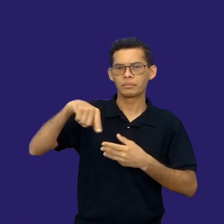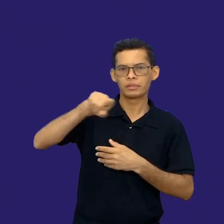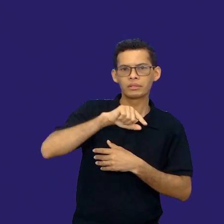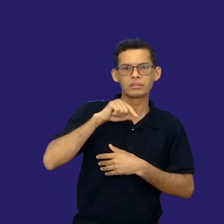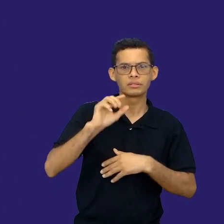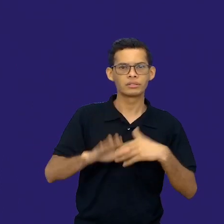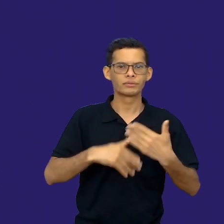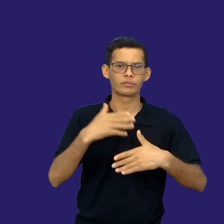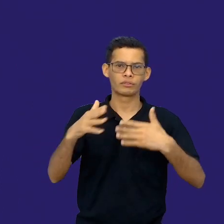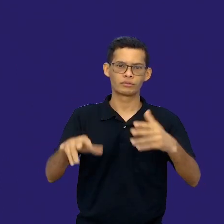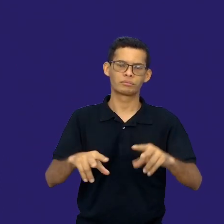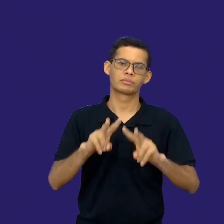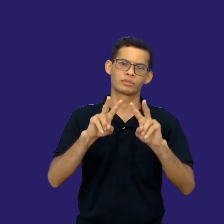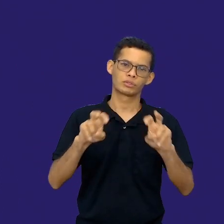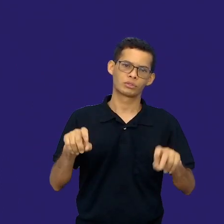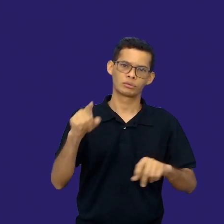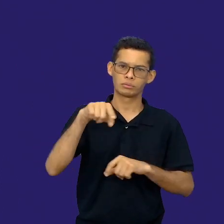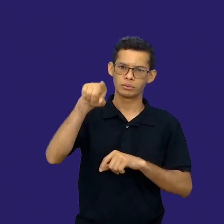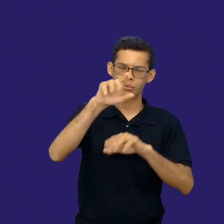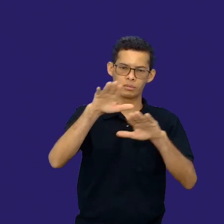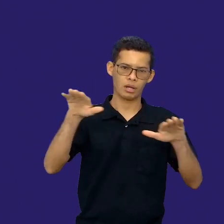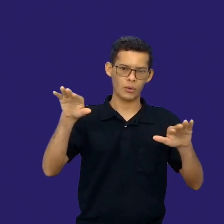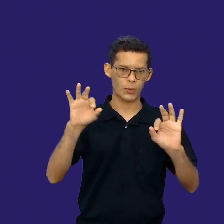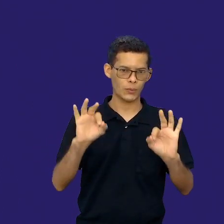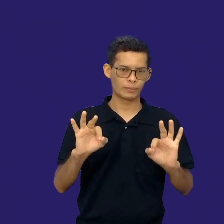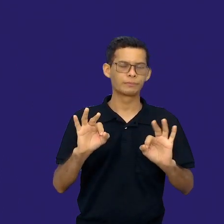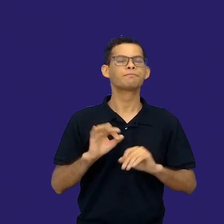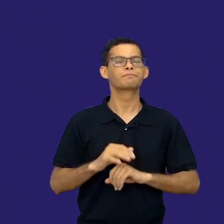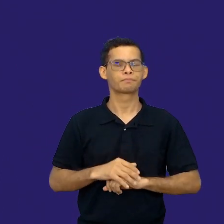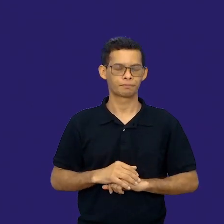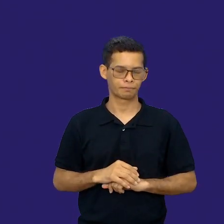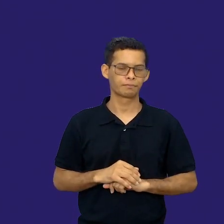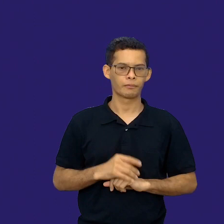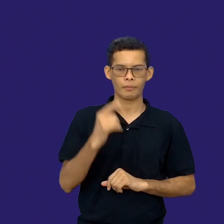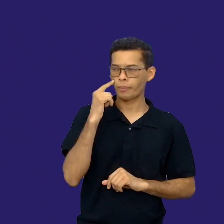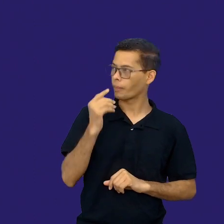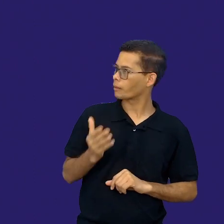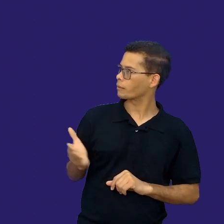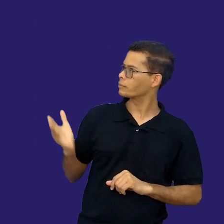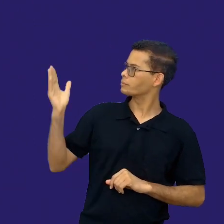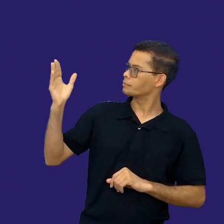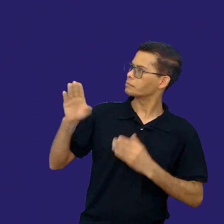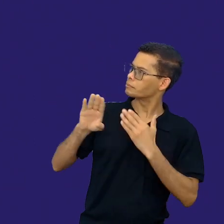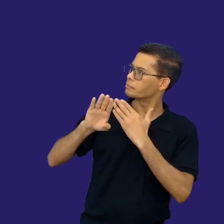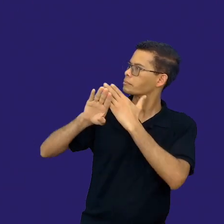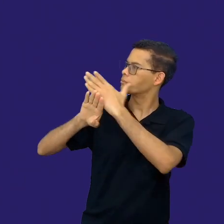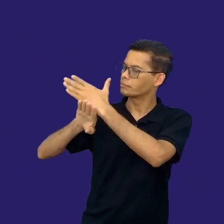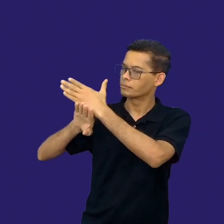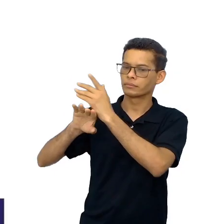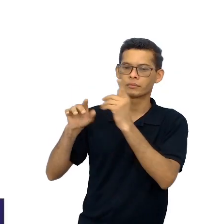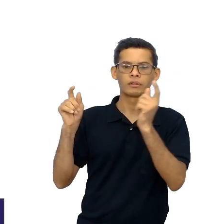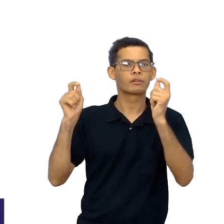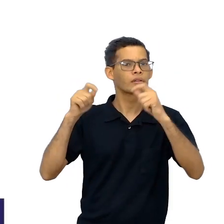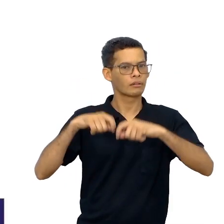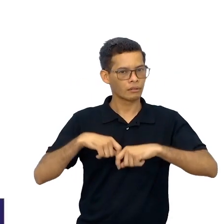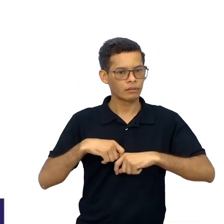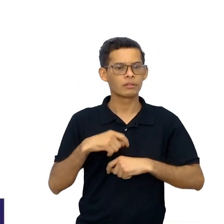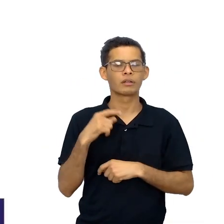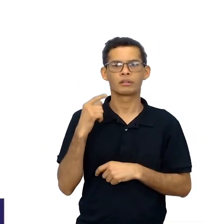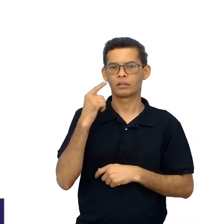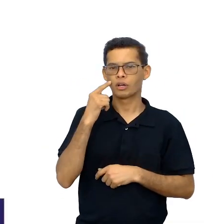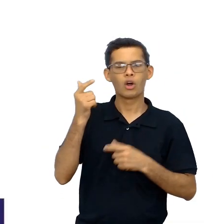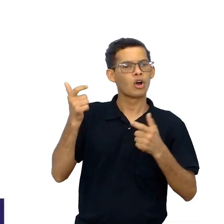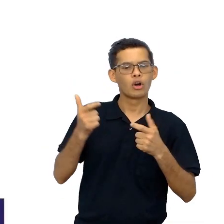nessa semana para os vossos estudantes. Então, aqui vocês podem acessar o material, né, esse caminho vocês